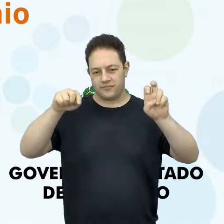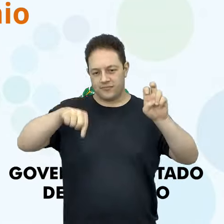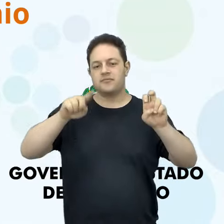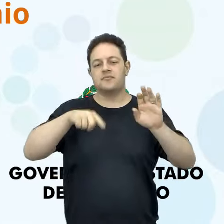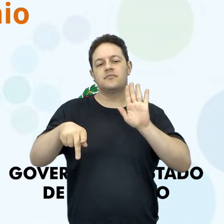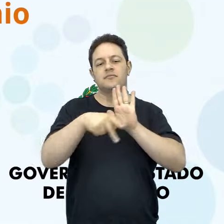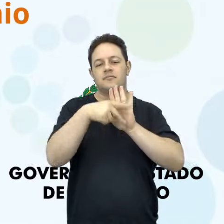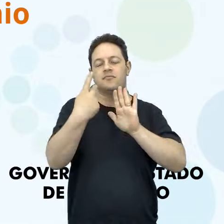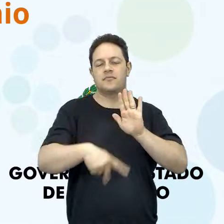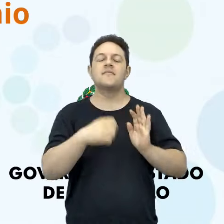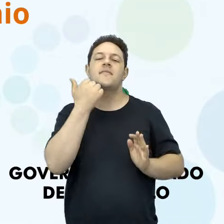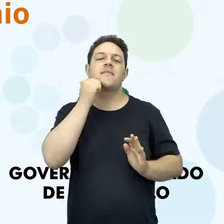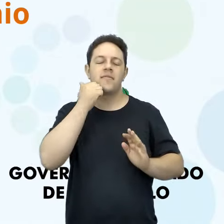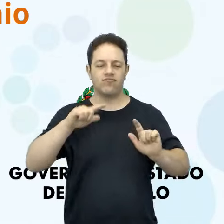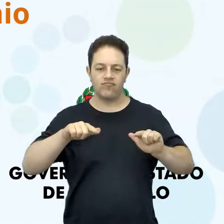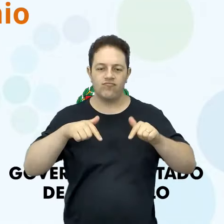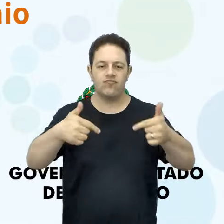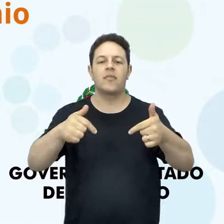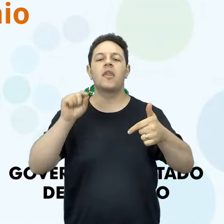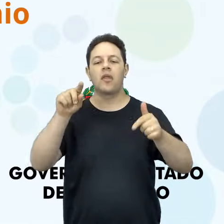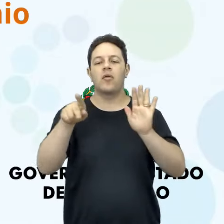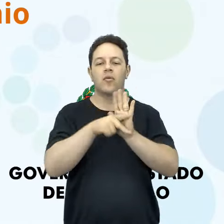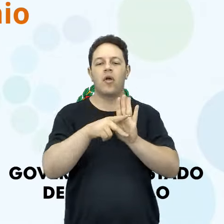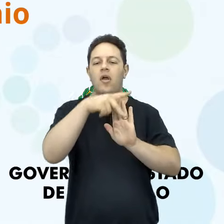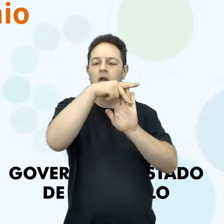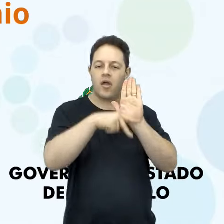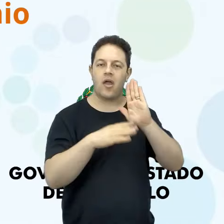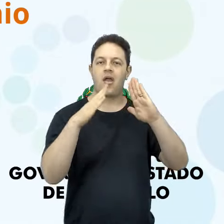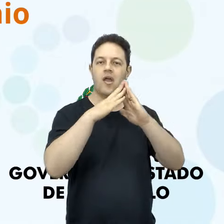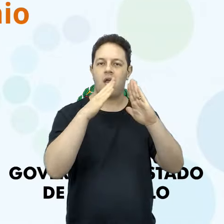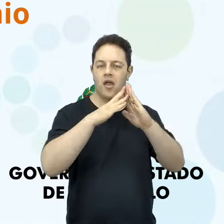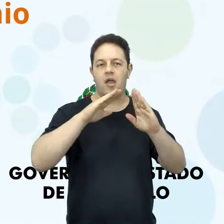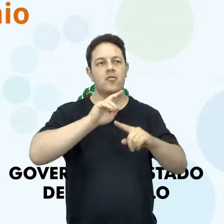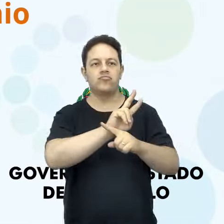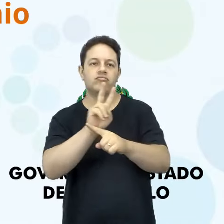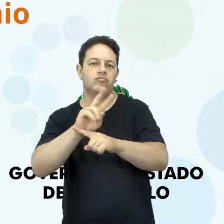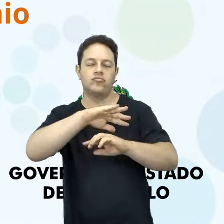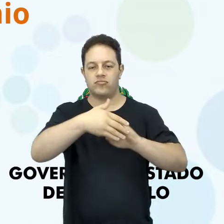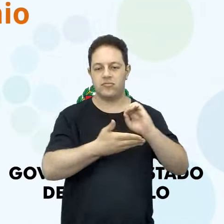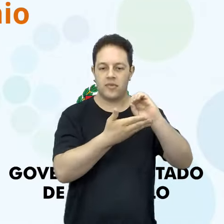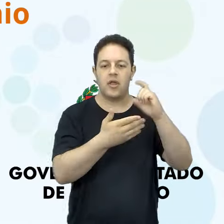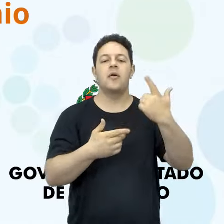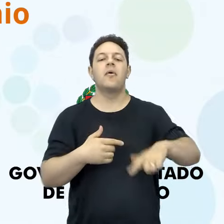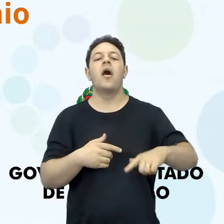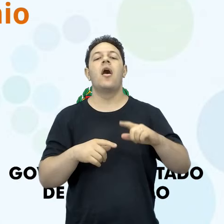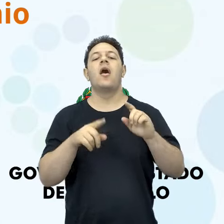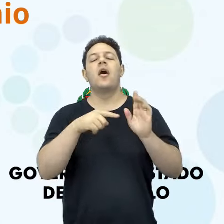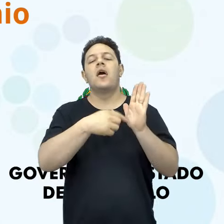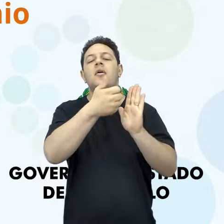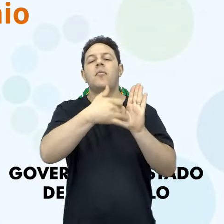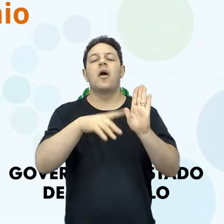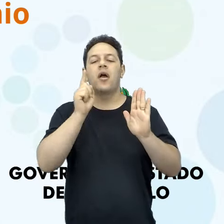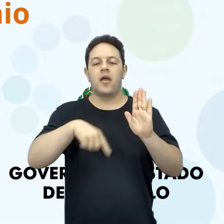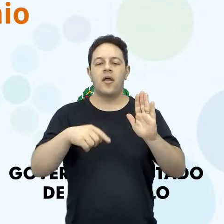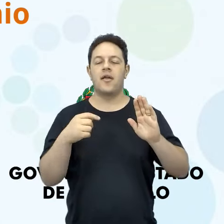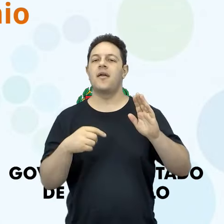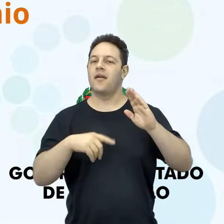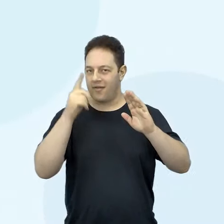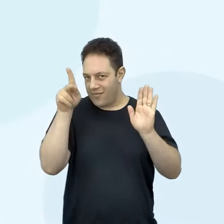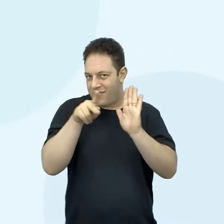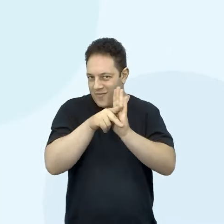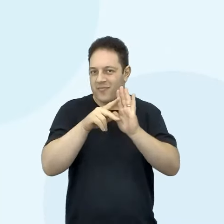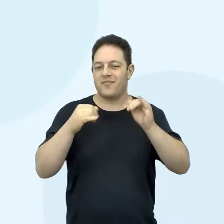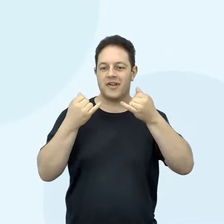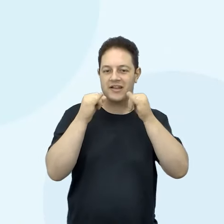à ciência em ação, unidade curricular Projeto Casa Sustentável e o componente curricular, falado aí já,